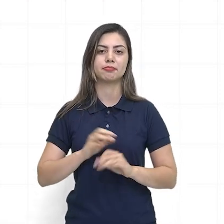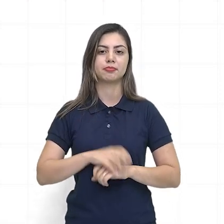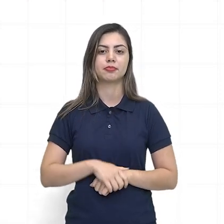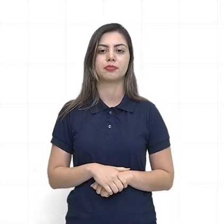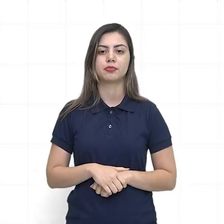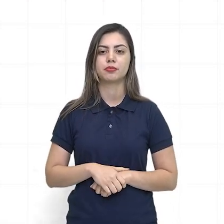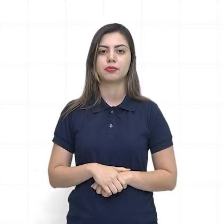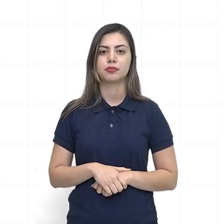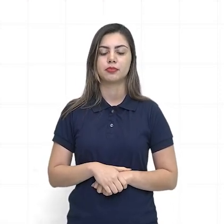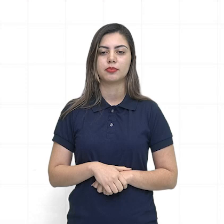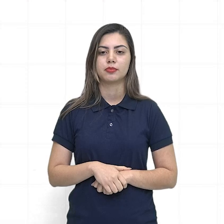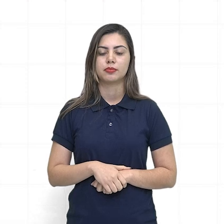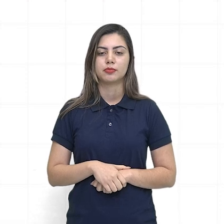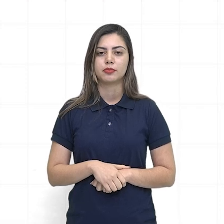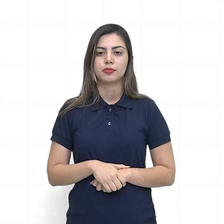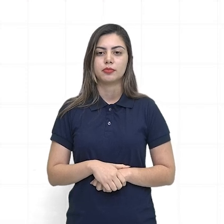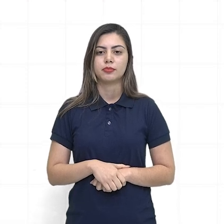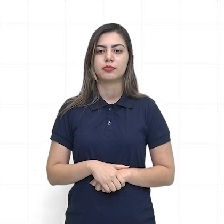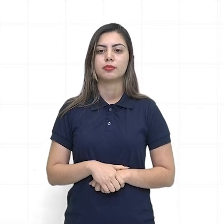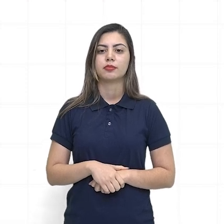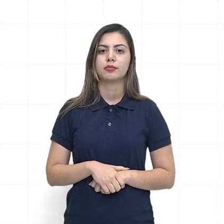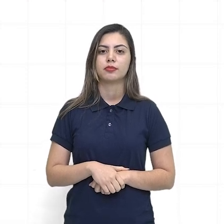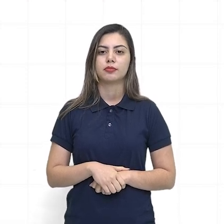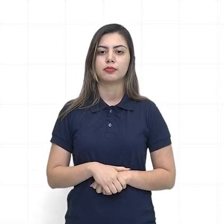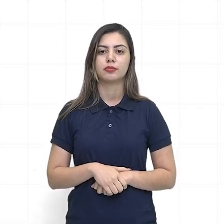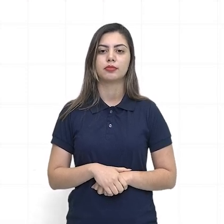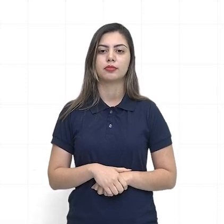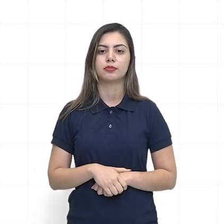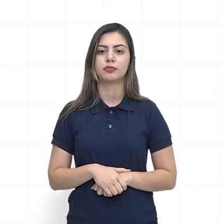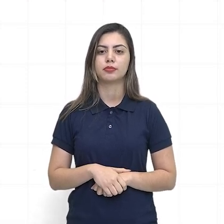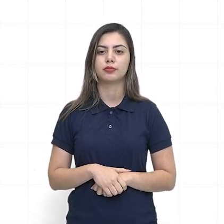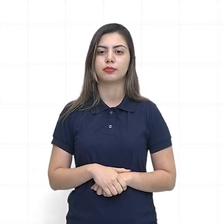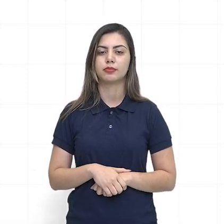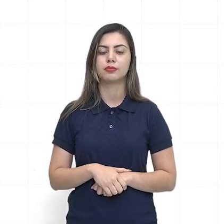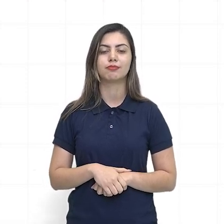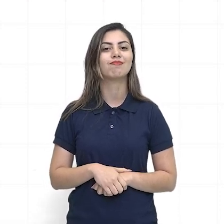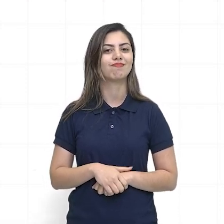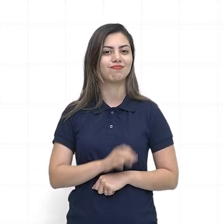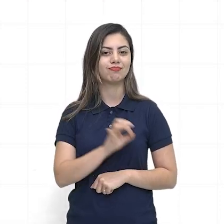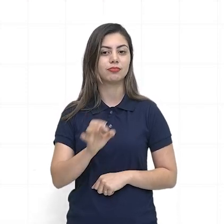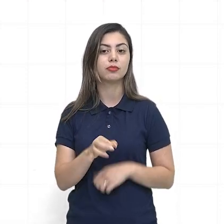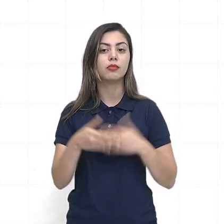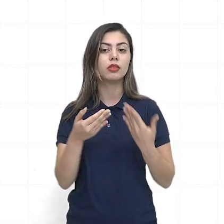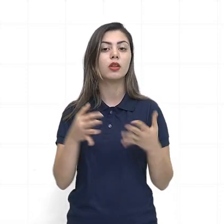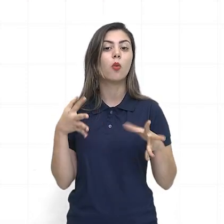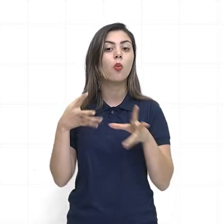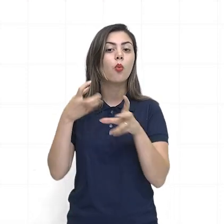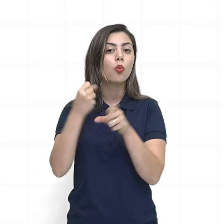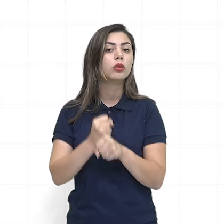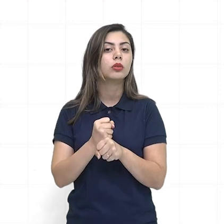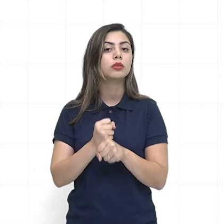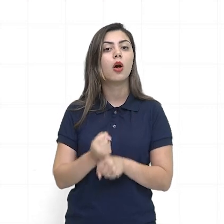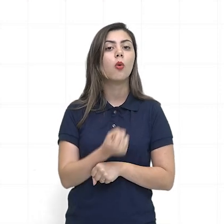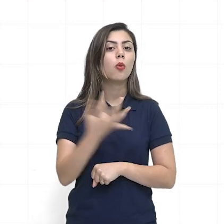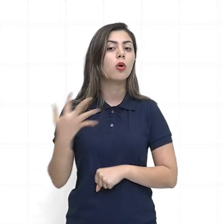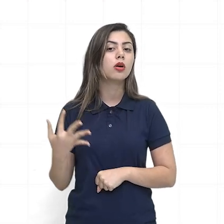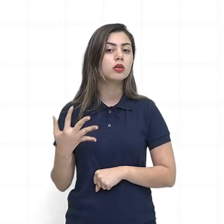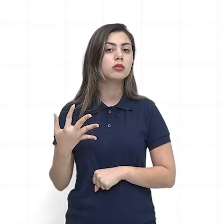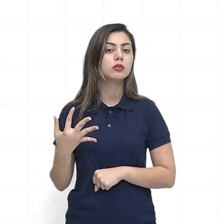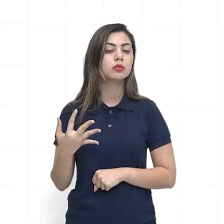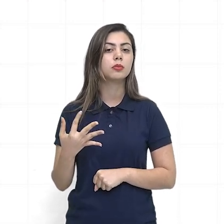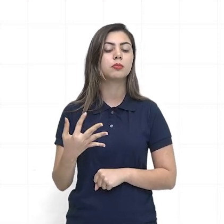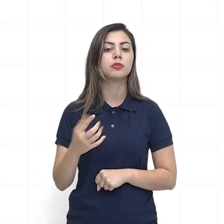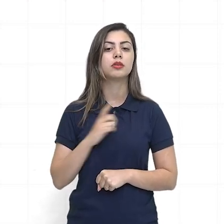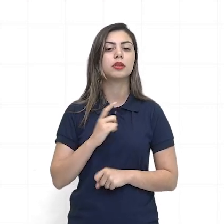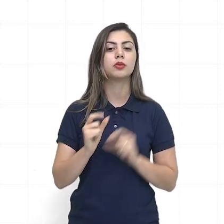em romano. Ó. Então, o total aqui vai ser o quê?